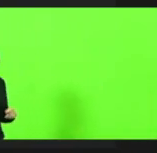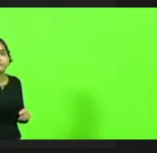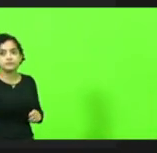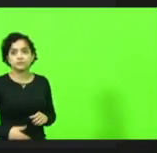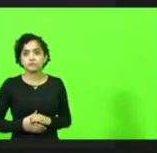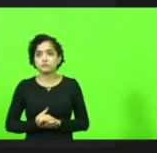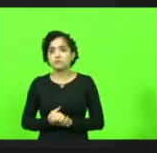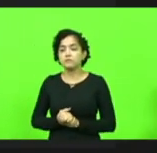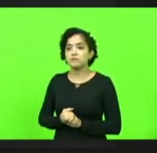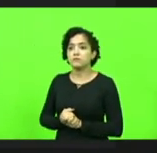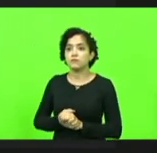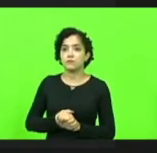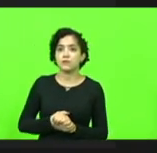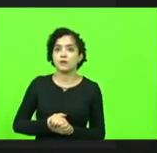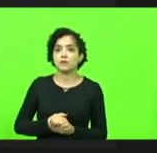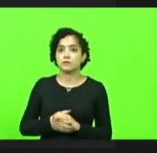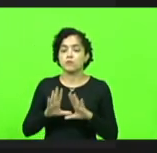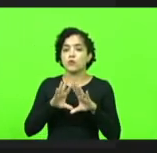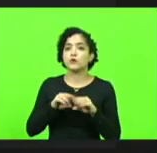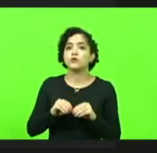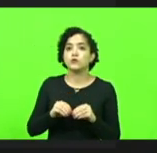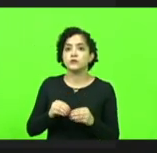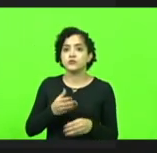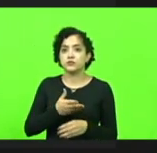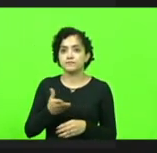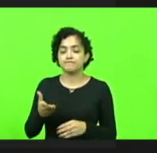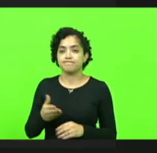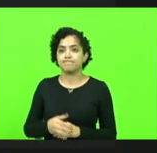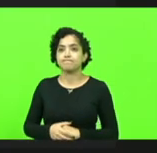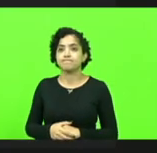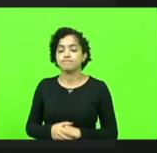Boa noite a todos. Estão me ouvindo?